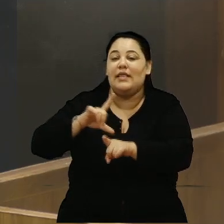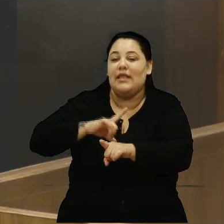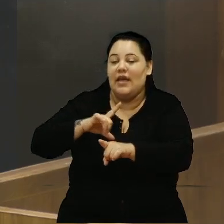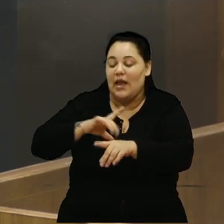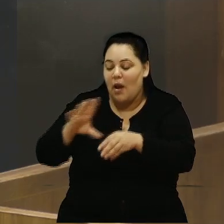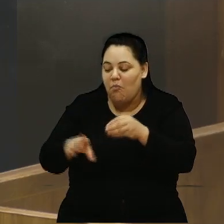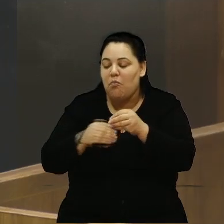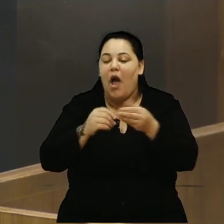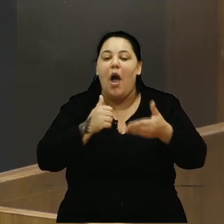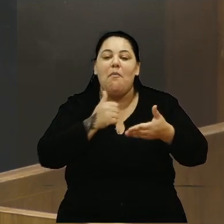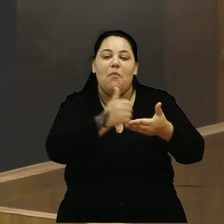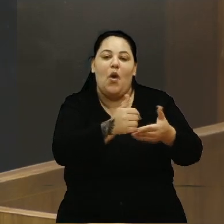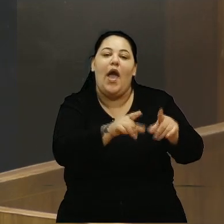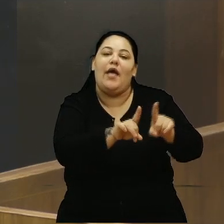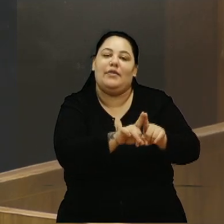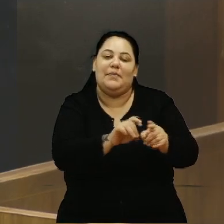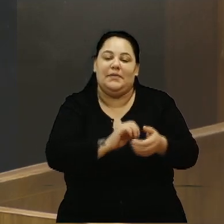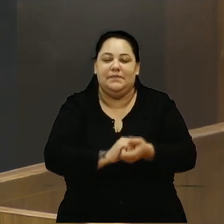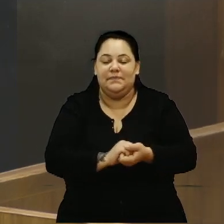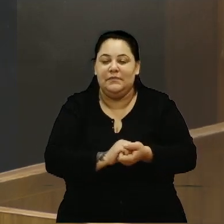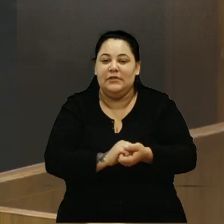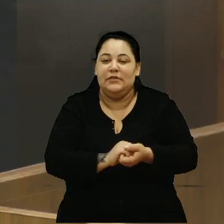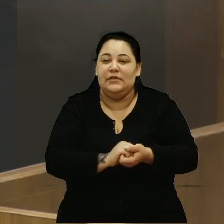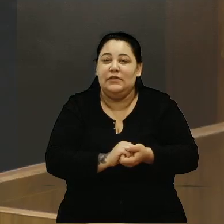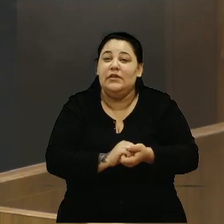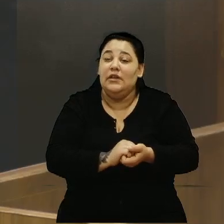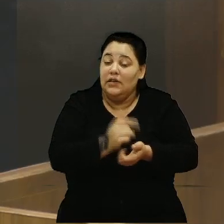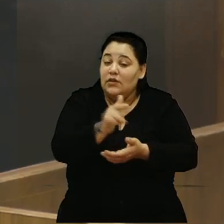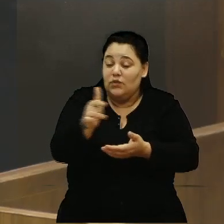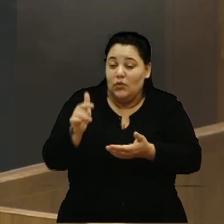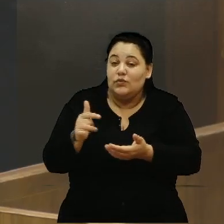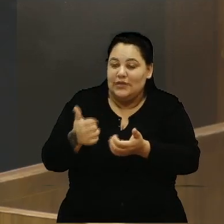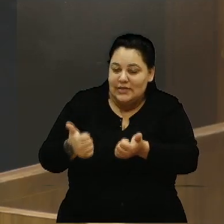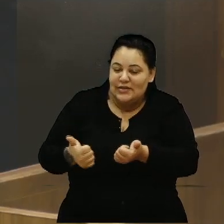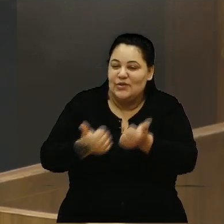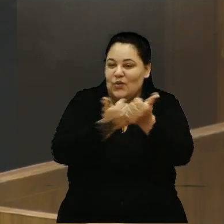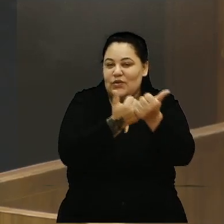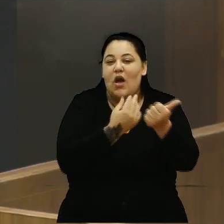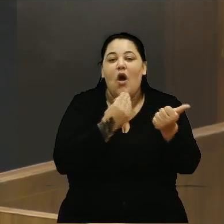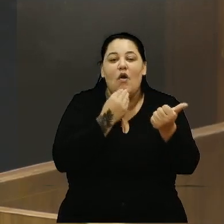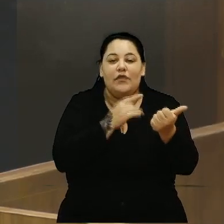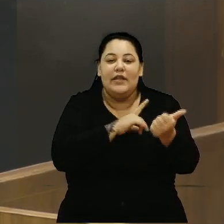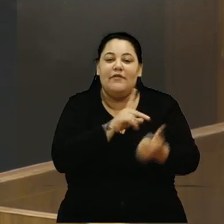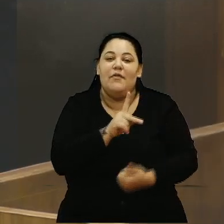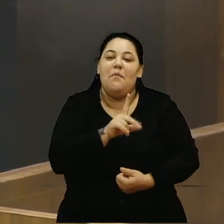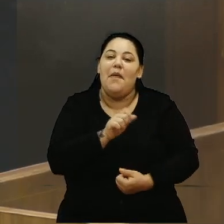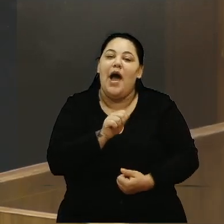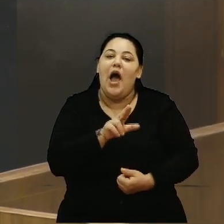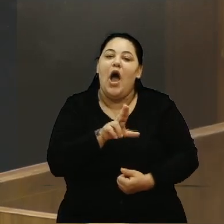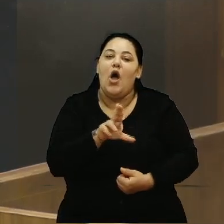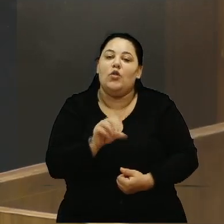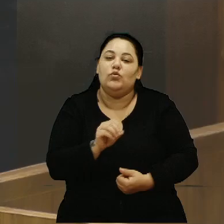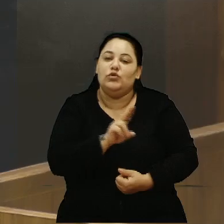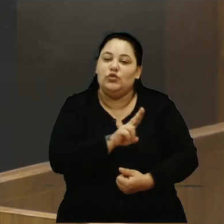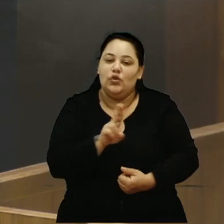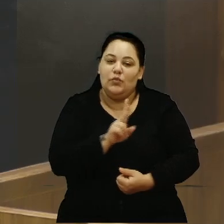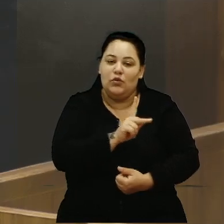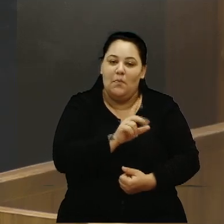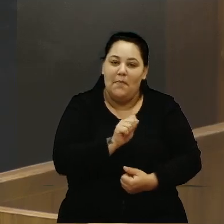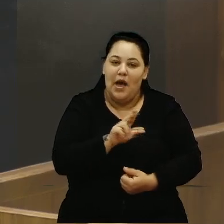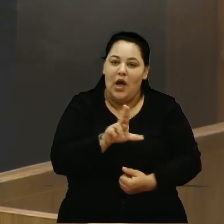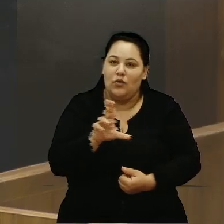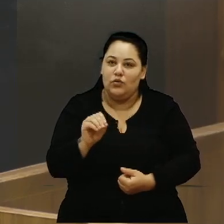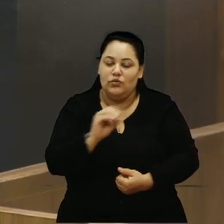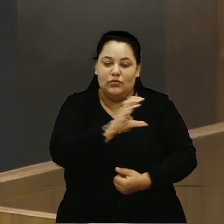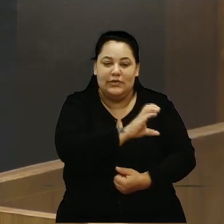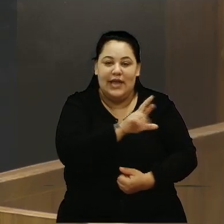cooperado bastante com essa frente, e também os demais assessores, que teve ali o Paulo, em nome do Paulo e da Cris, que